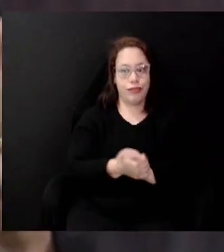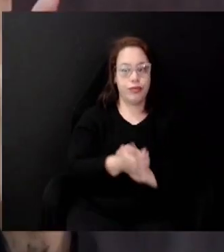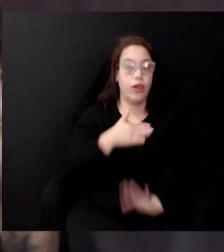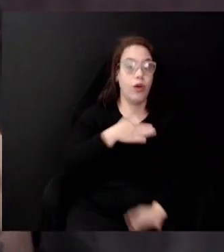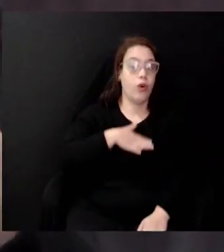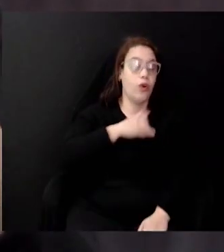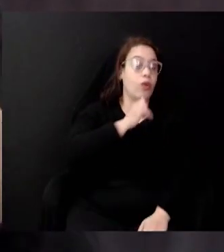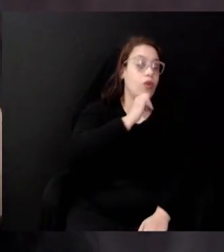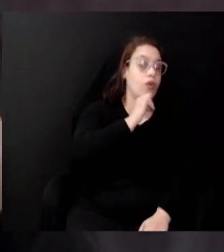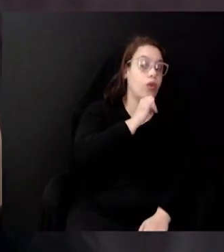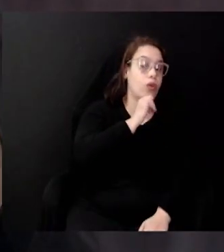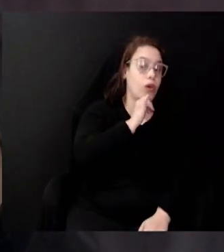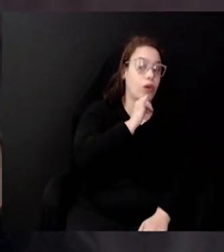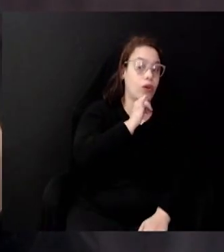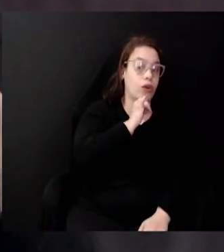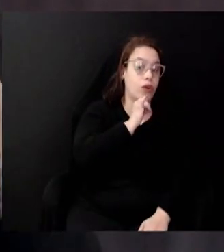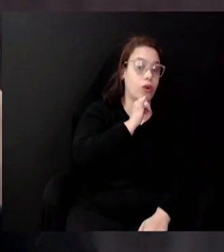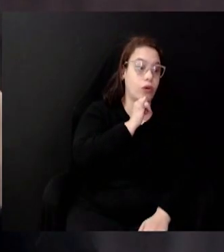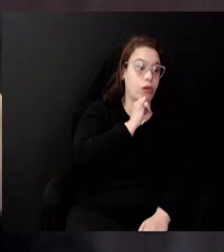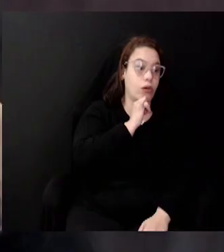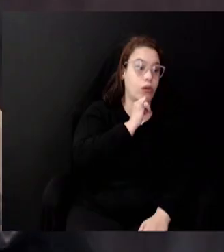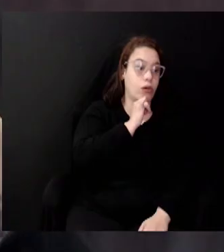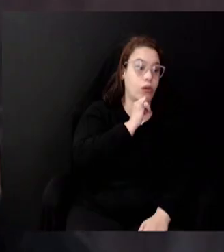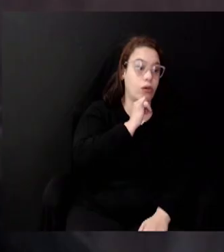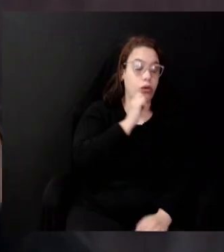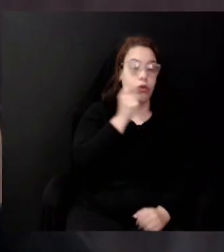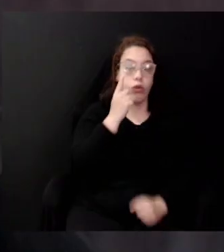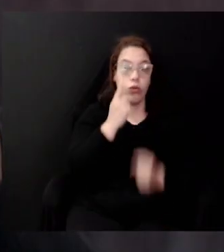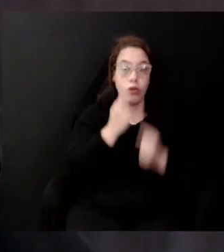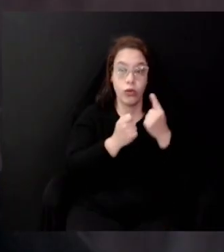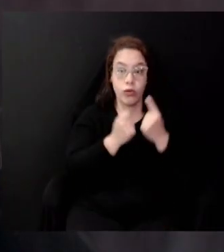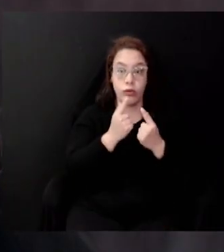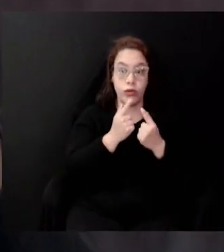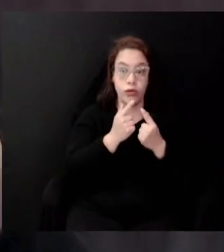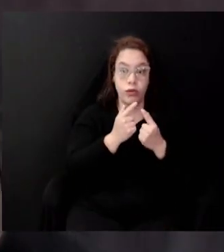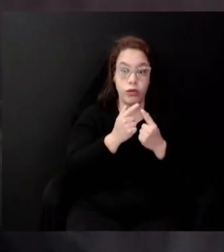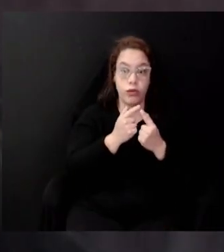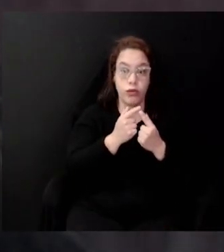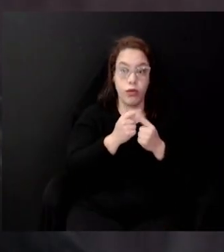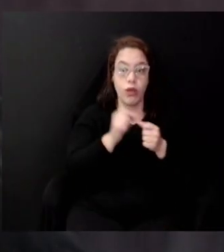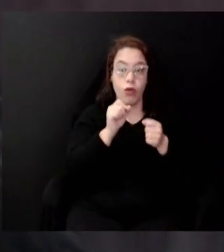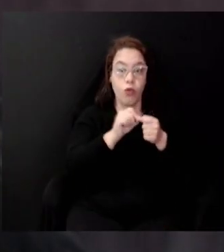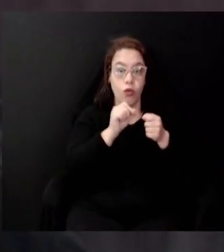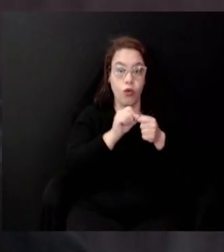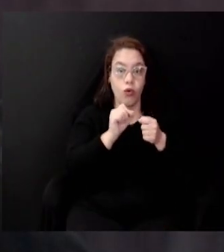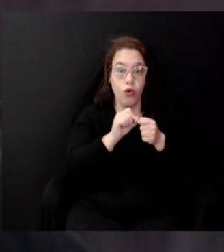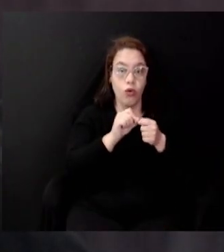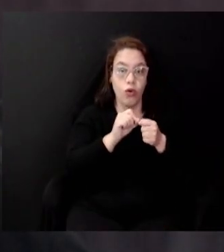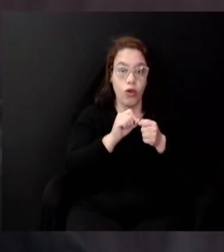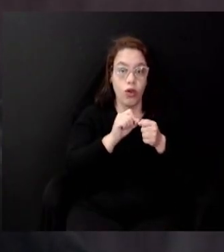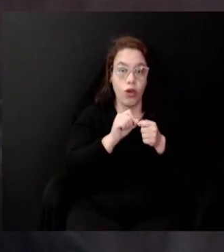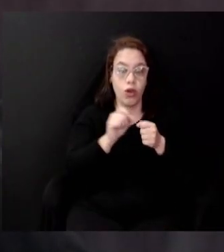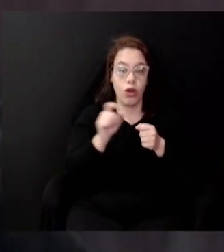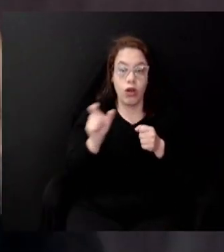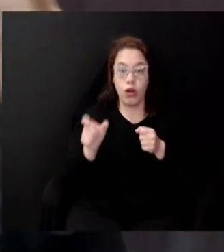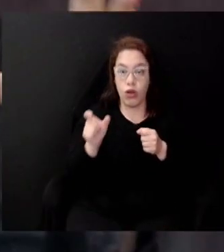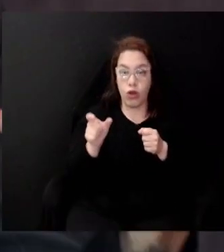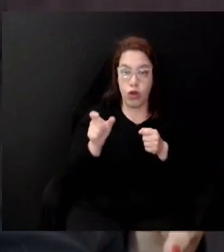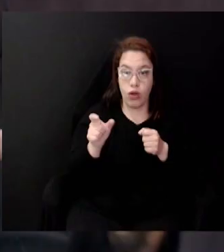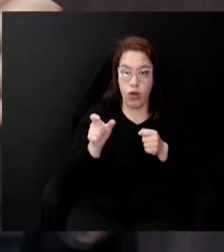exemplo, né, às vezes, faça aqui a sua figurinha